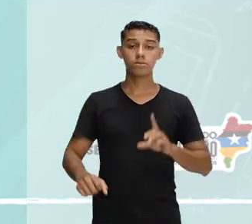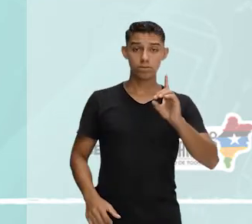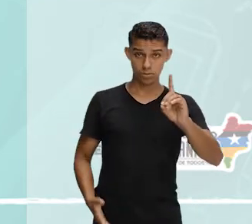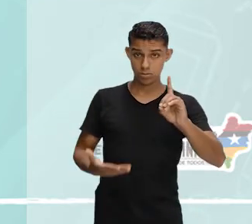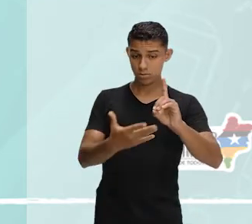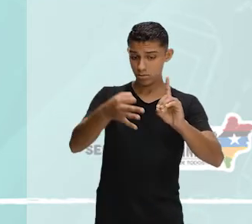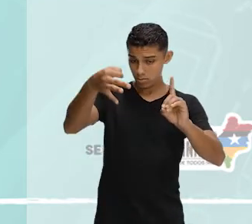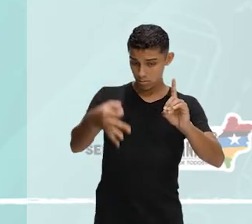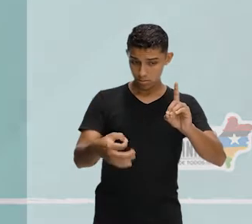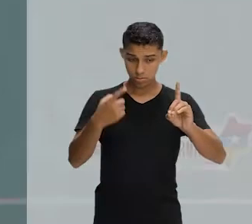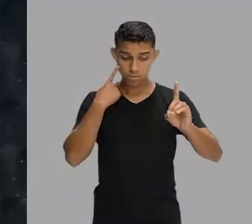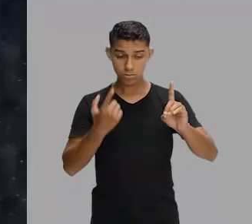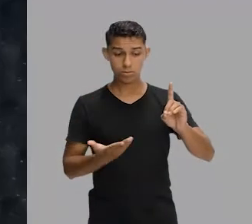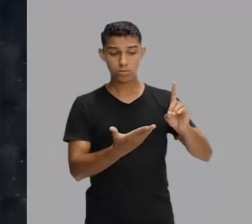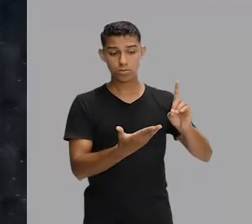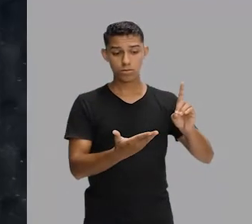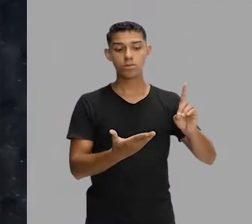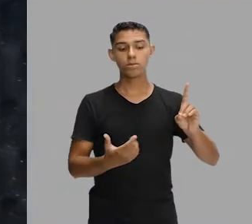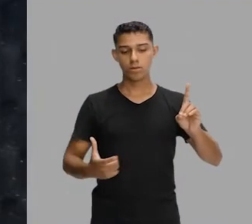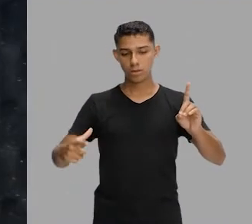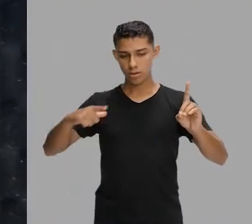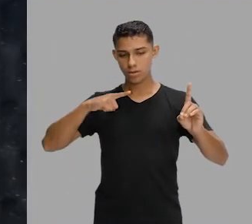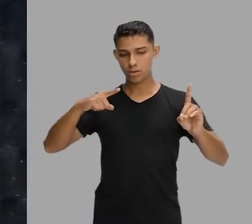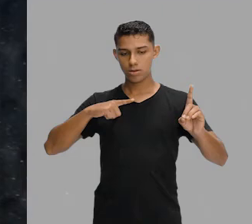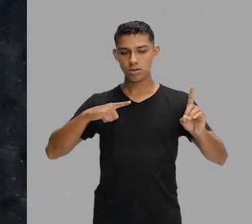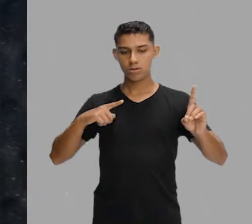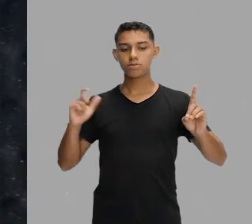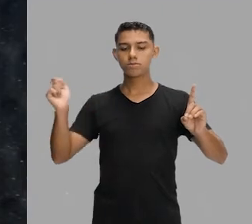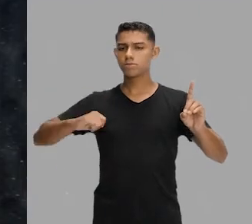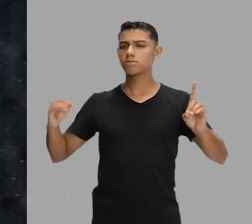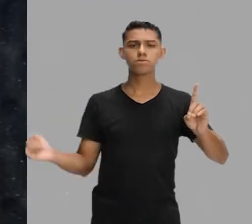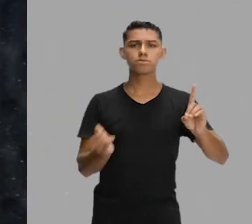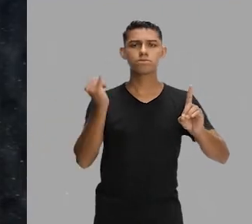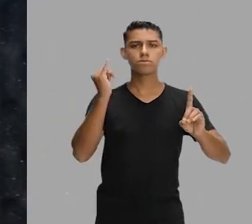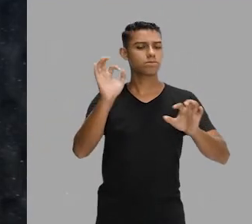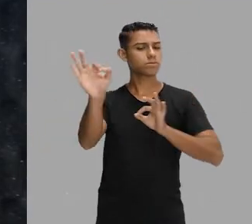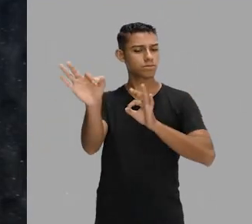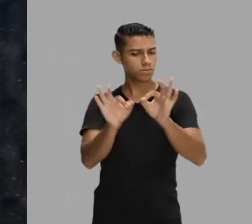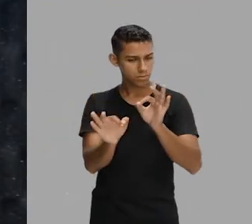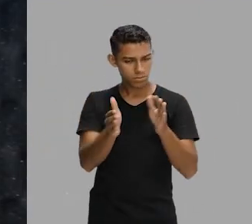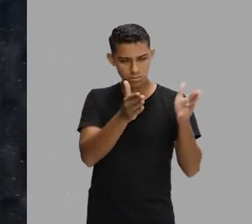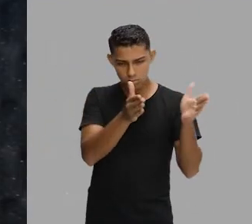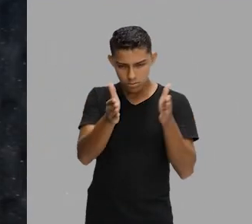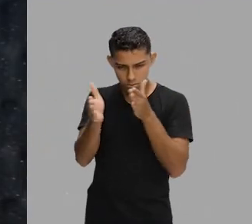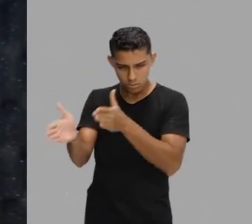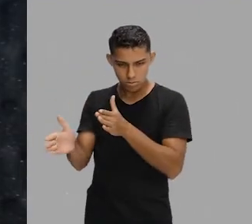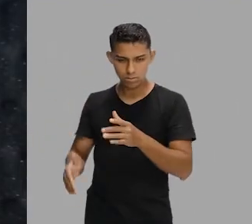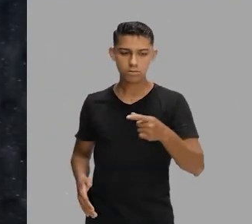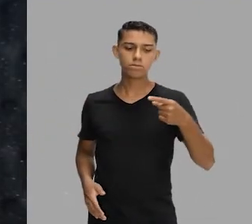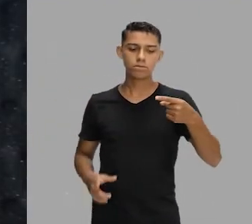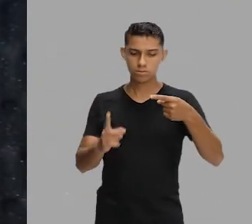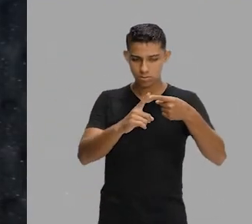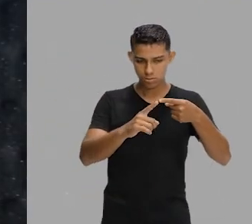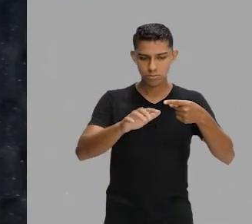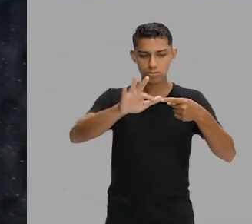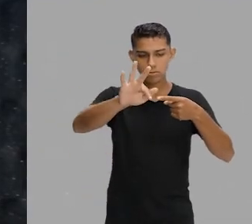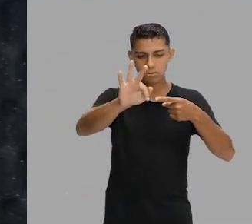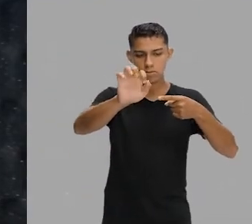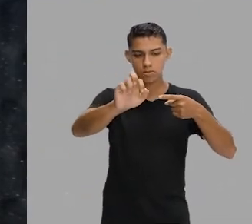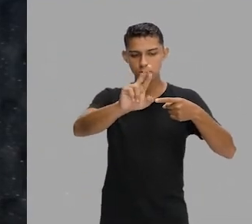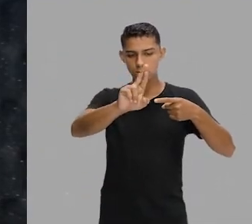é o ferro. Observem que nós temos algo assim bem organizado, bem compacto. Então, ferro,